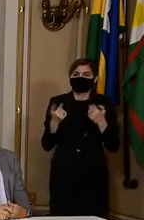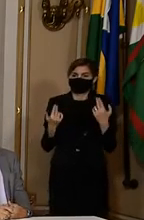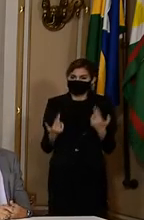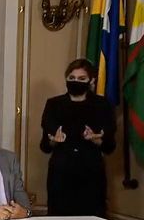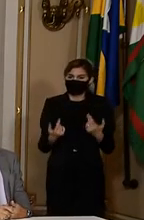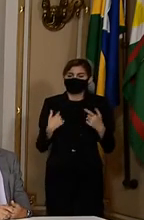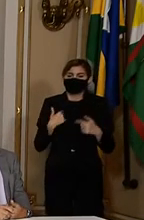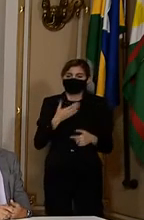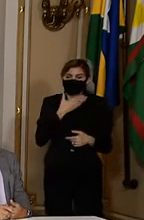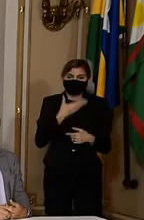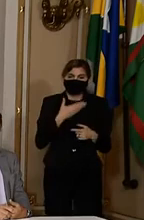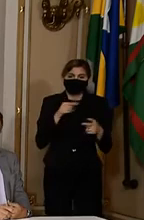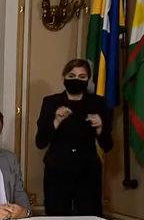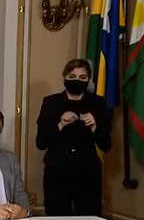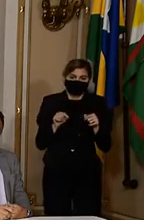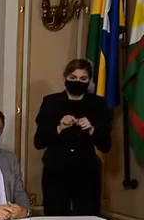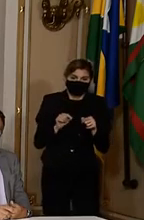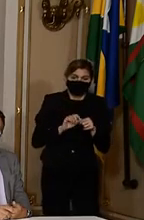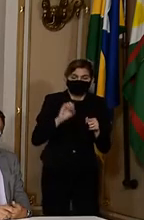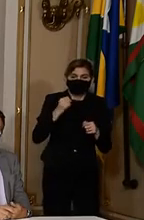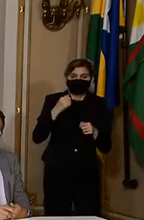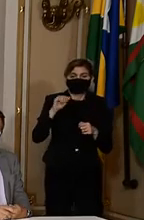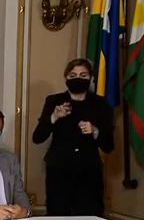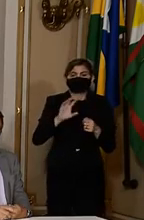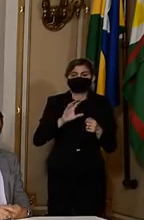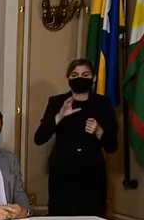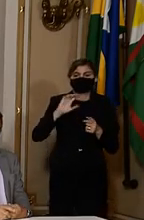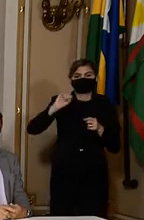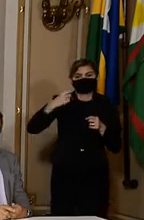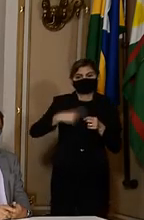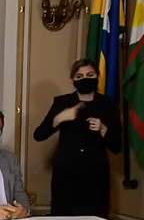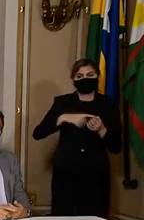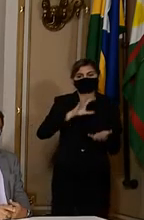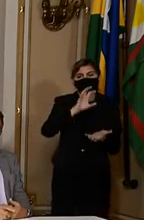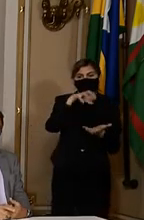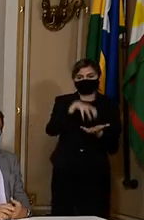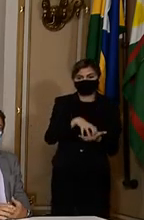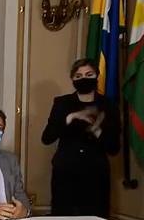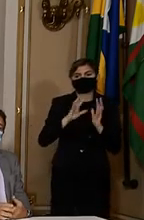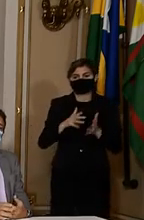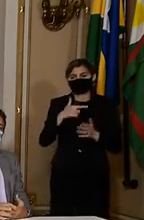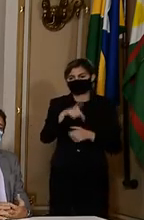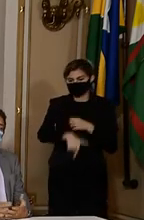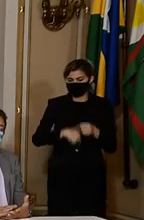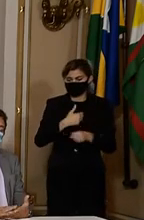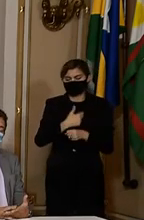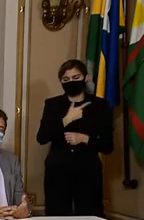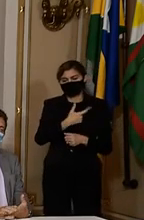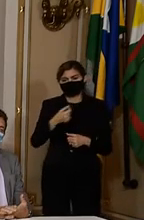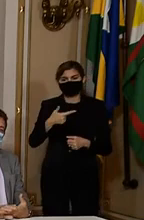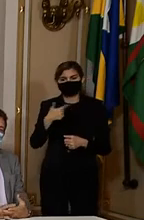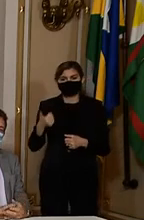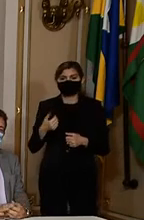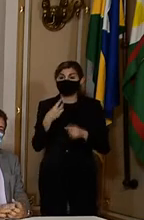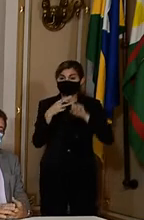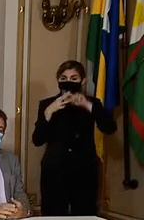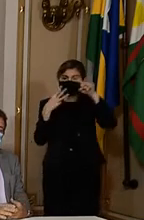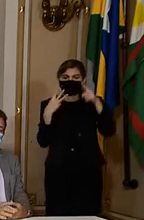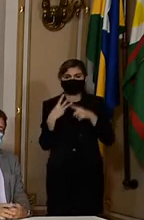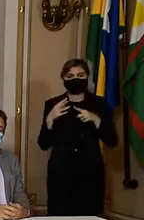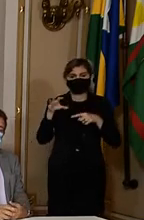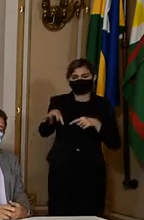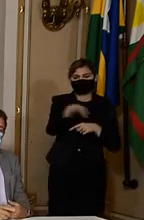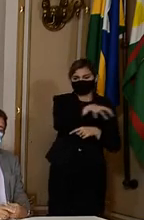feito em dezembro nós vamos fazer os usar do sertão central Então já em 2021 nós vamos contemplar três